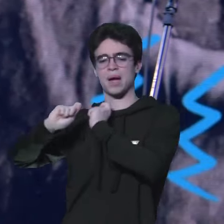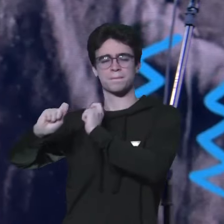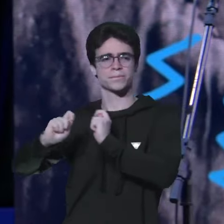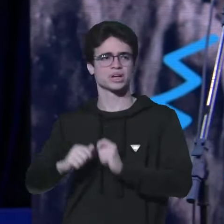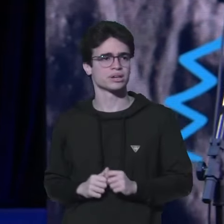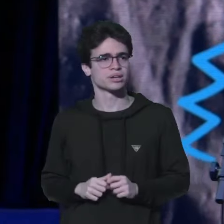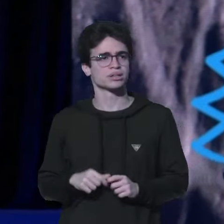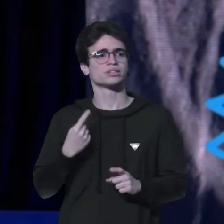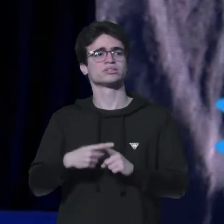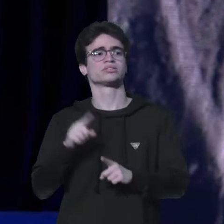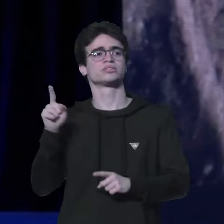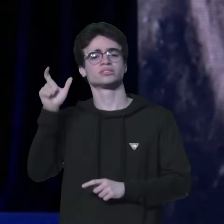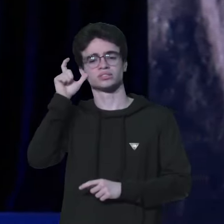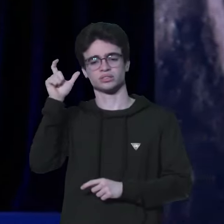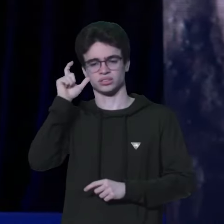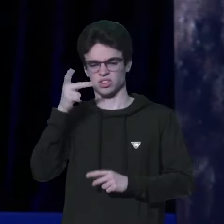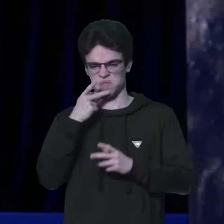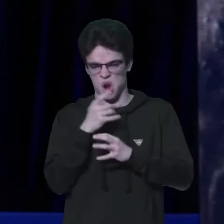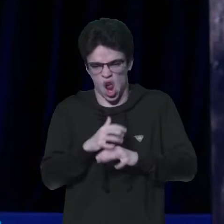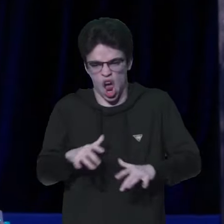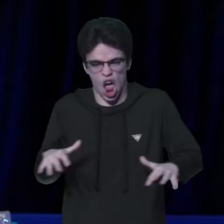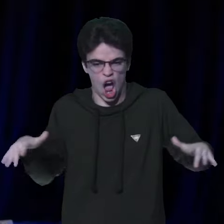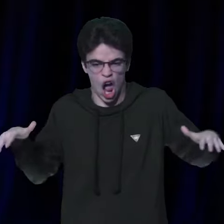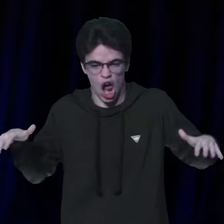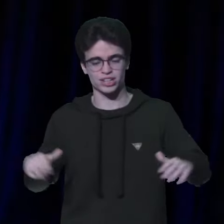Satanás, ele não vai vir com uma voz.